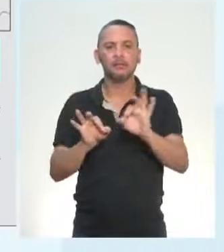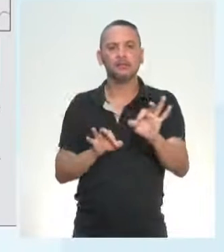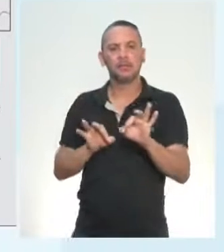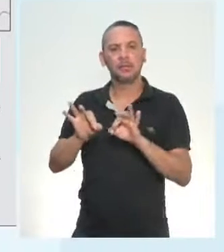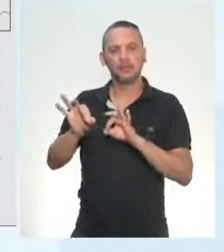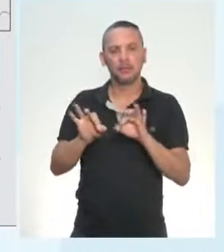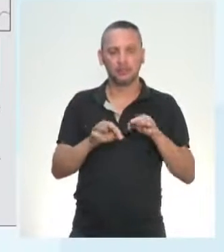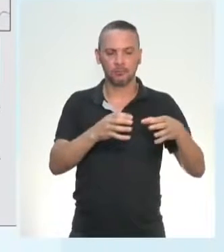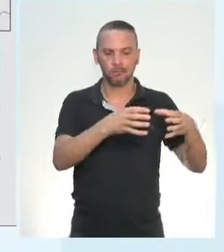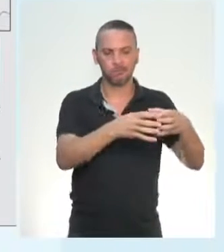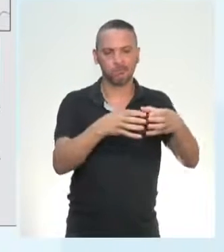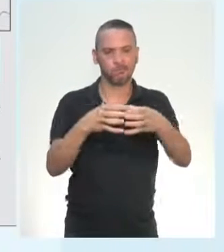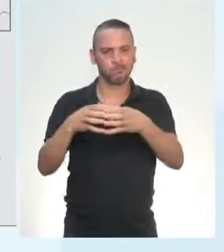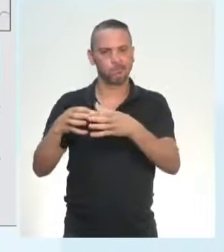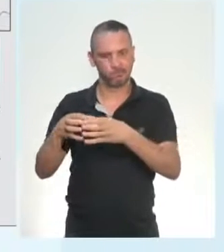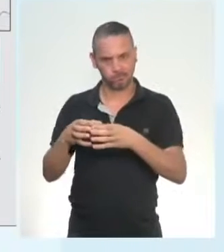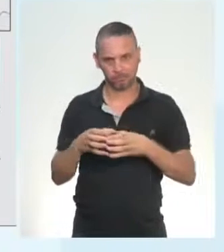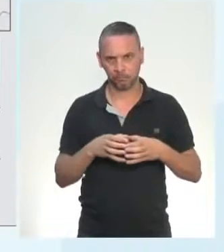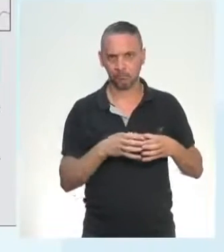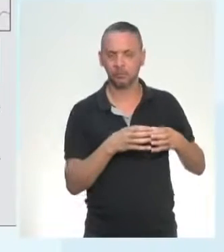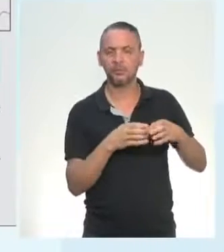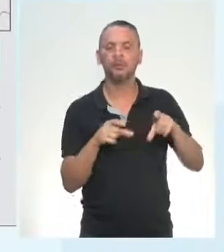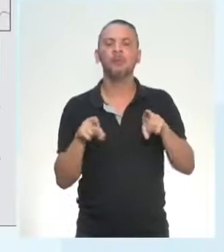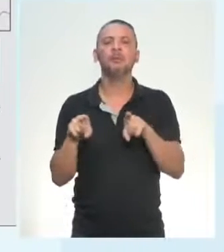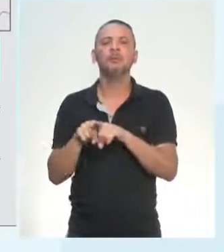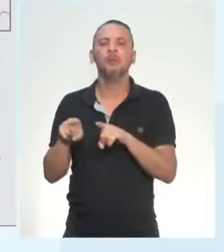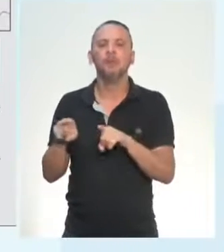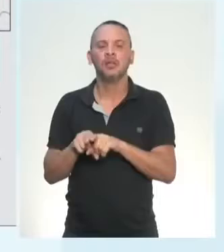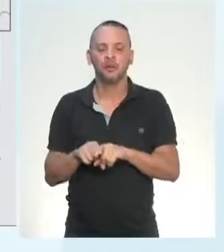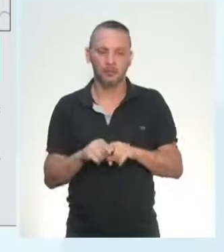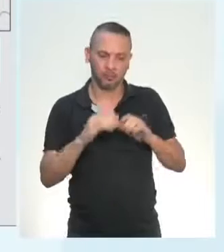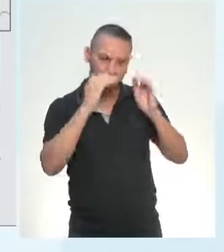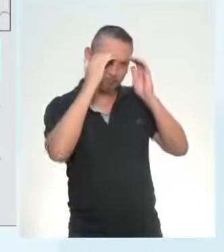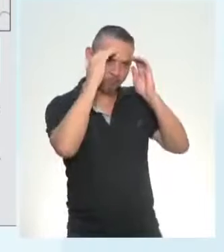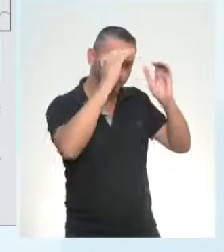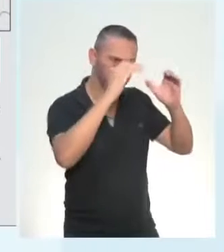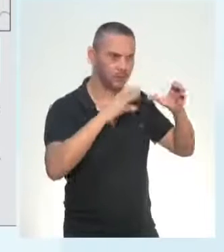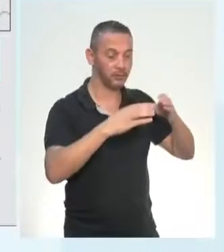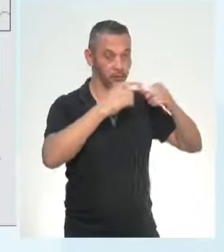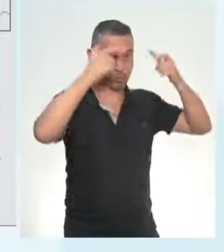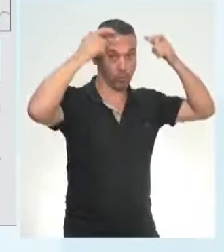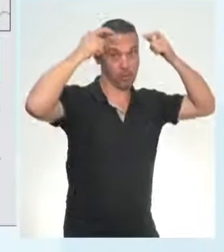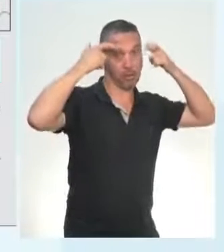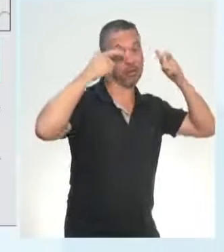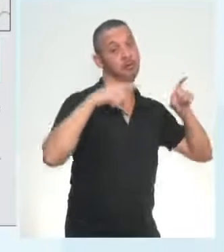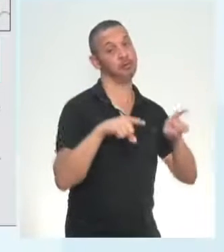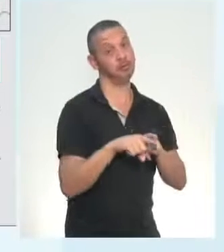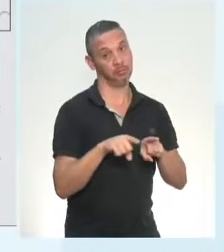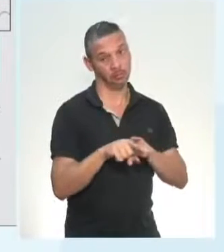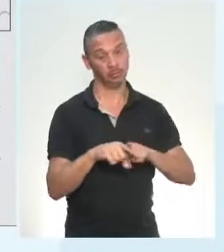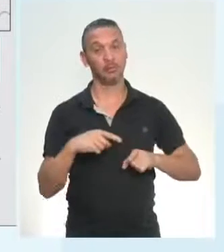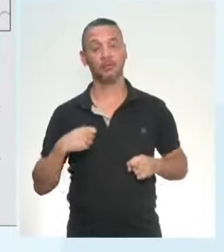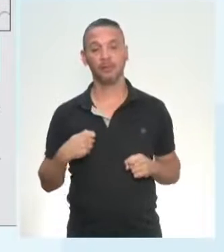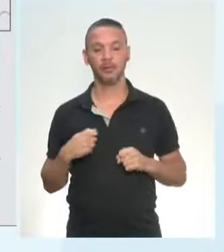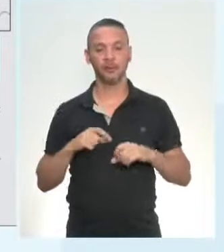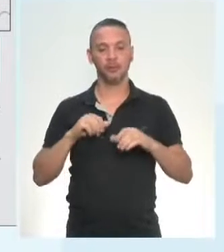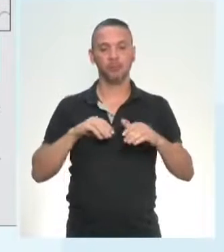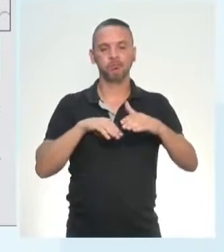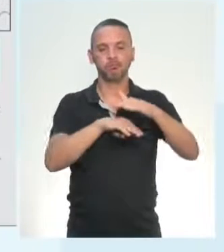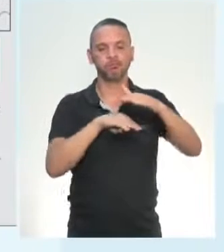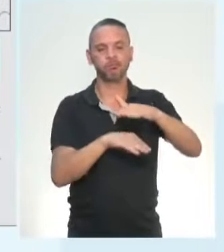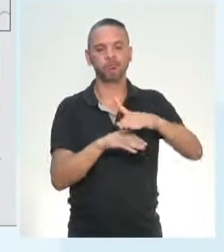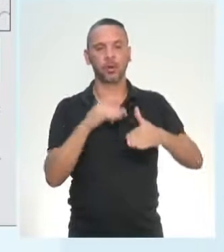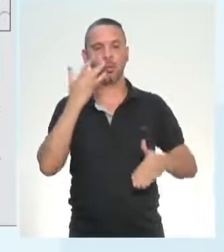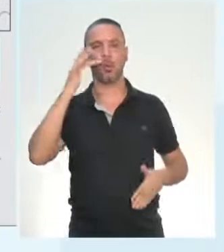de clãs, de grupos também que vão obedecer ao rei, o domínio de reservas de ouro,